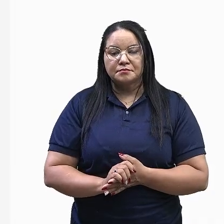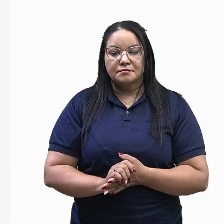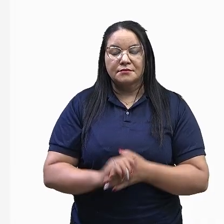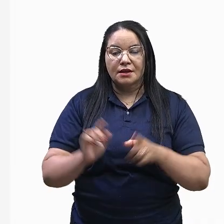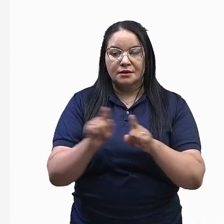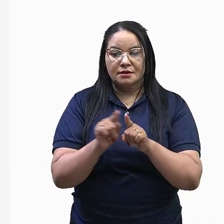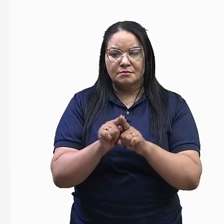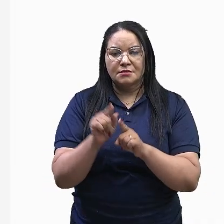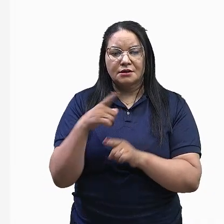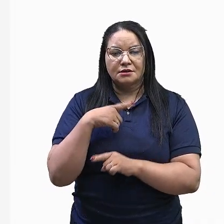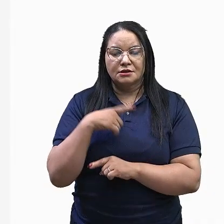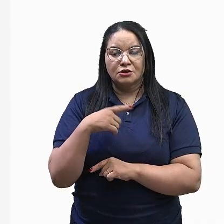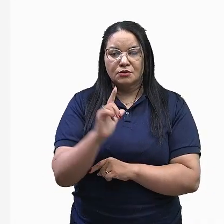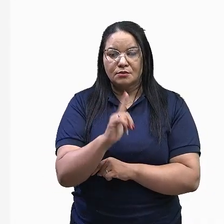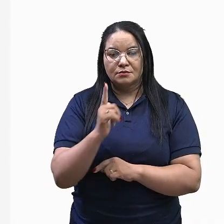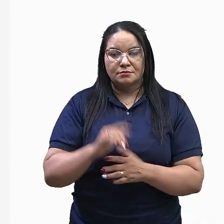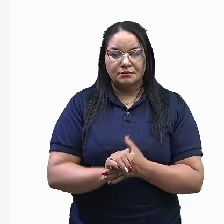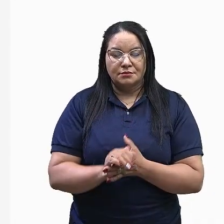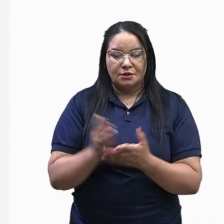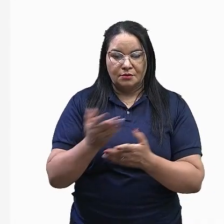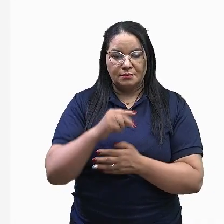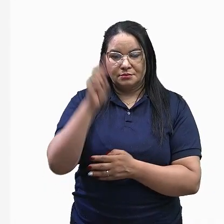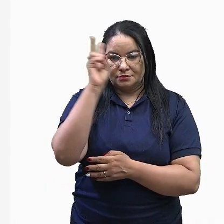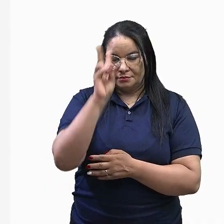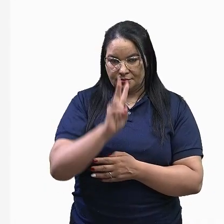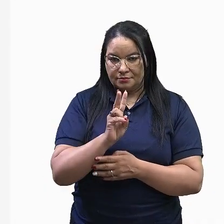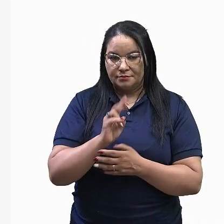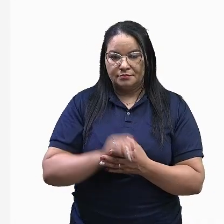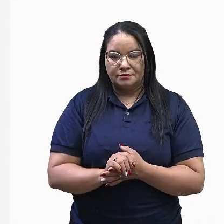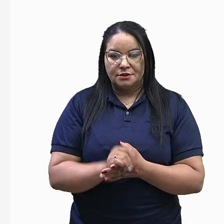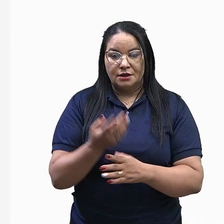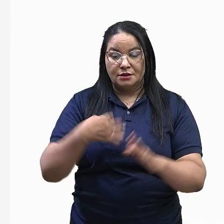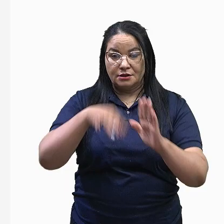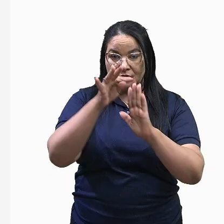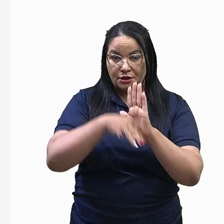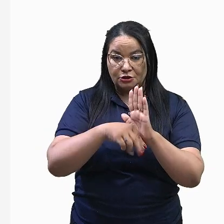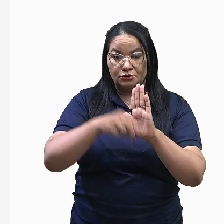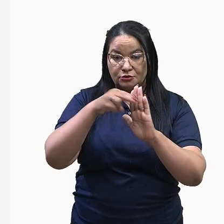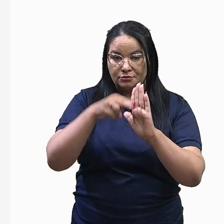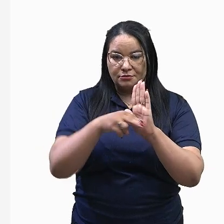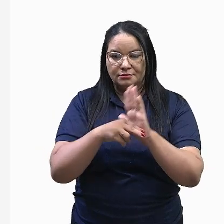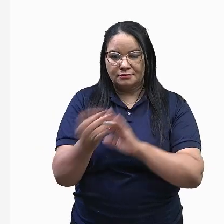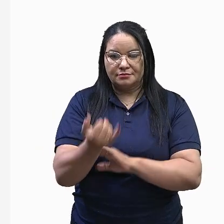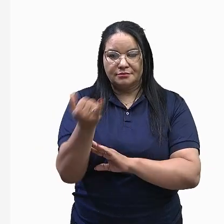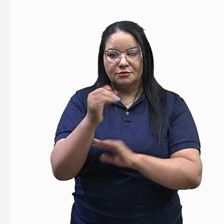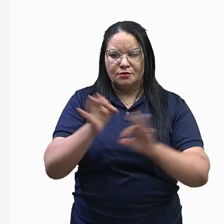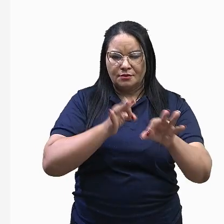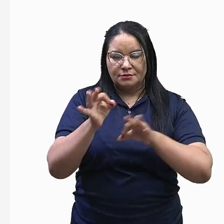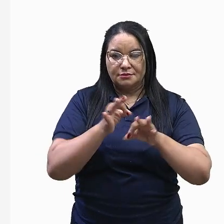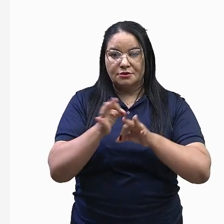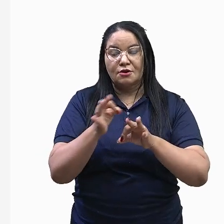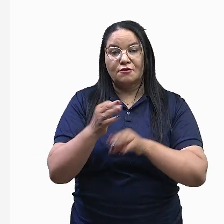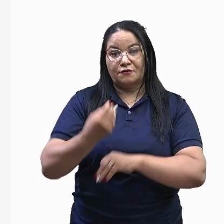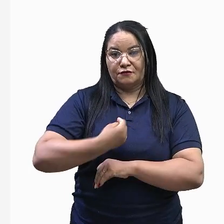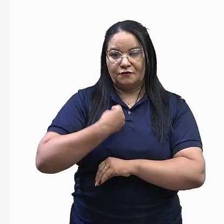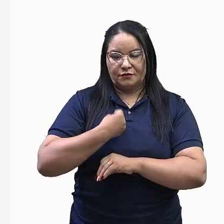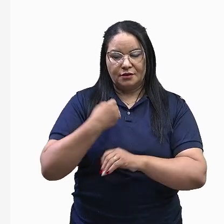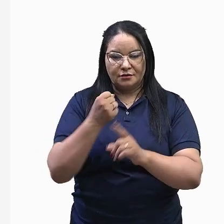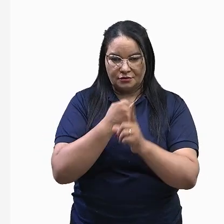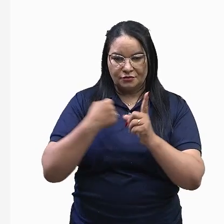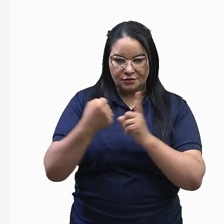temos aí uma recapitulação. Então, os textos normativos são essenciais para a organização, a vida em